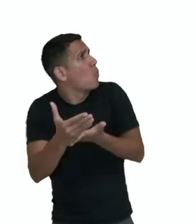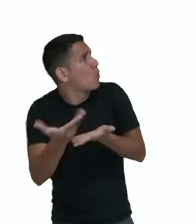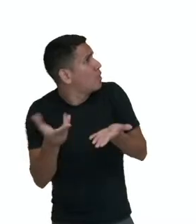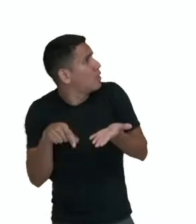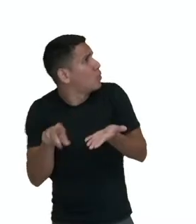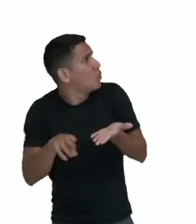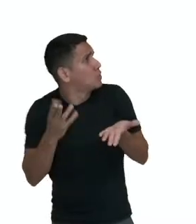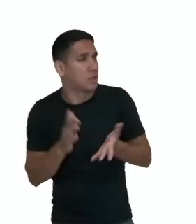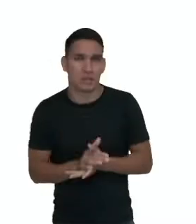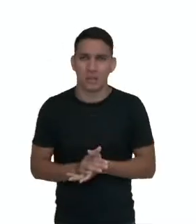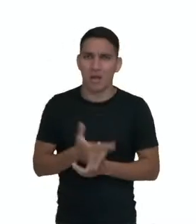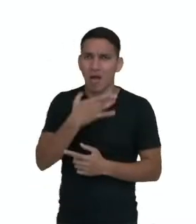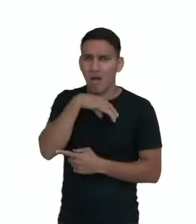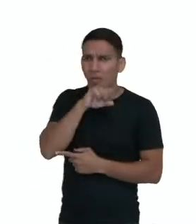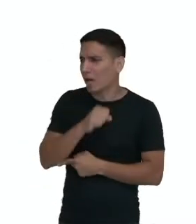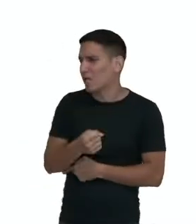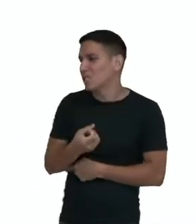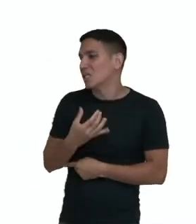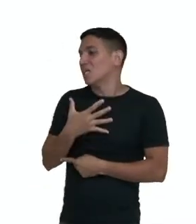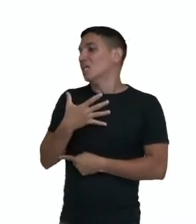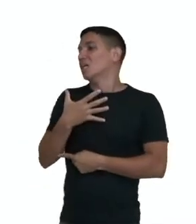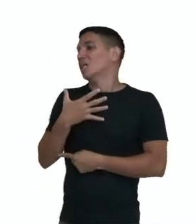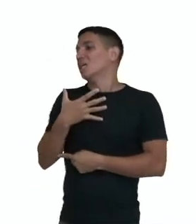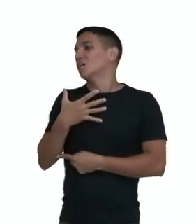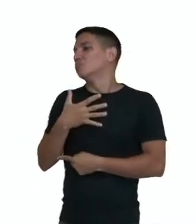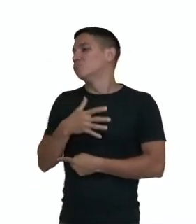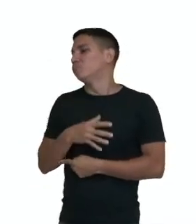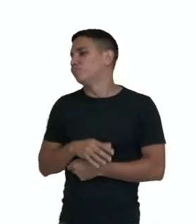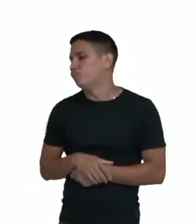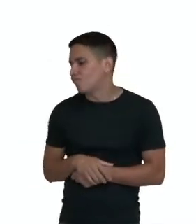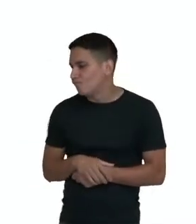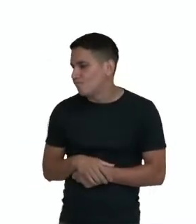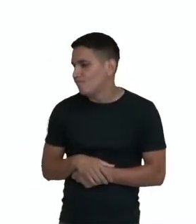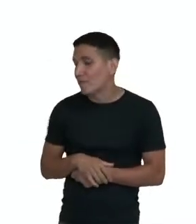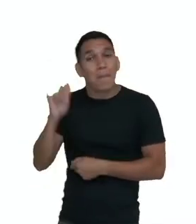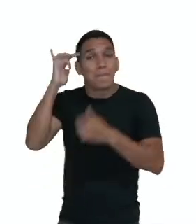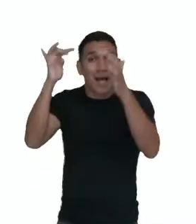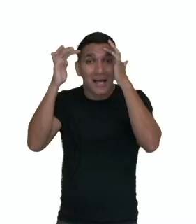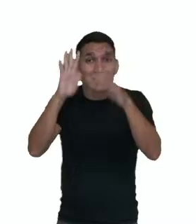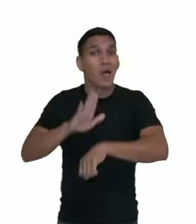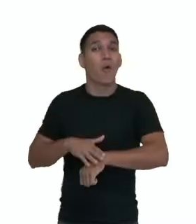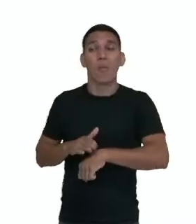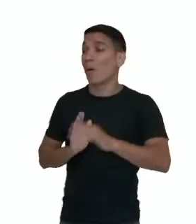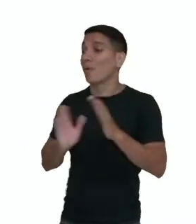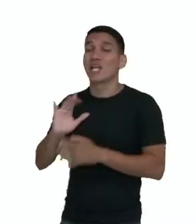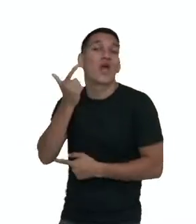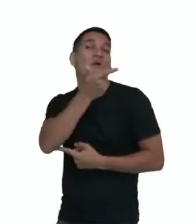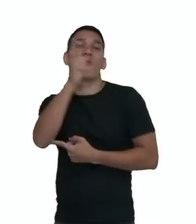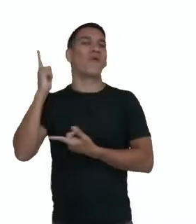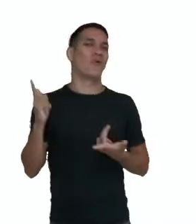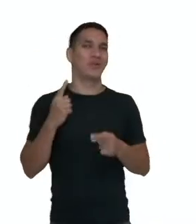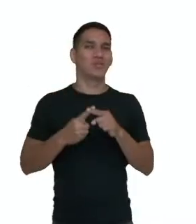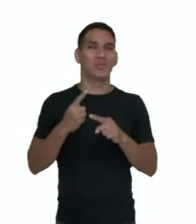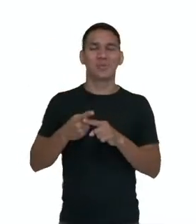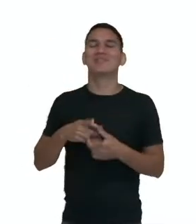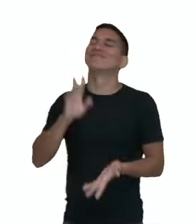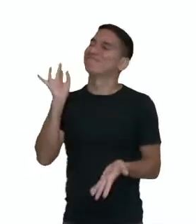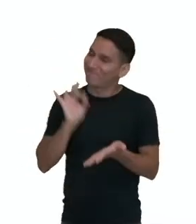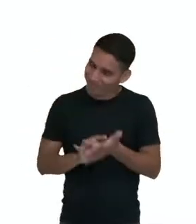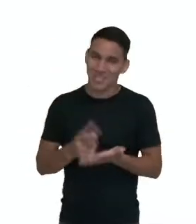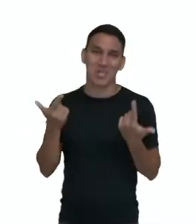O pai começou a desanimar e a pensar que os tempos são outros, que os tempos são decididamente